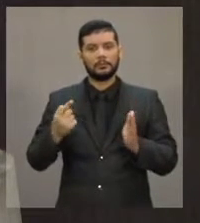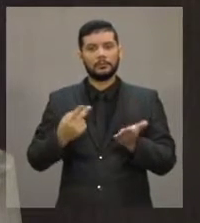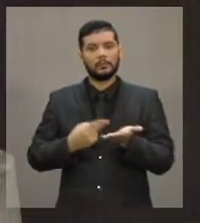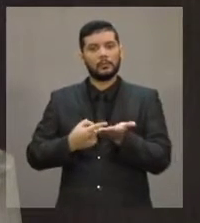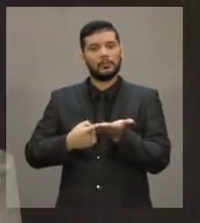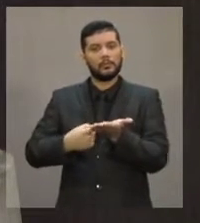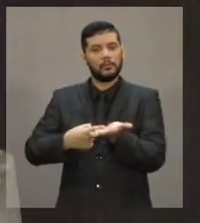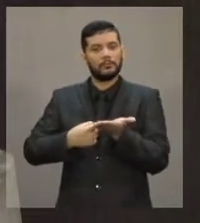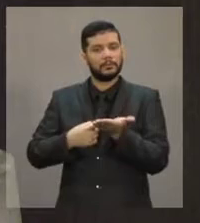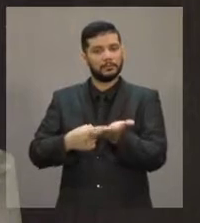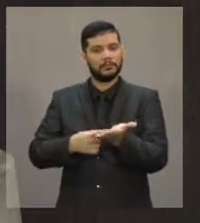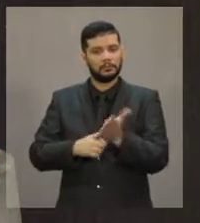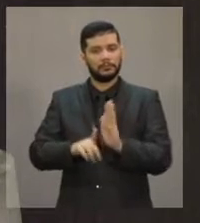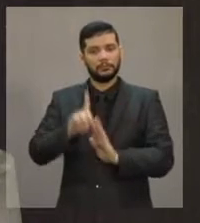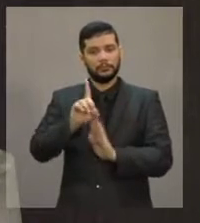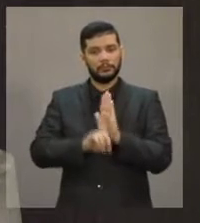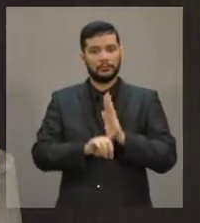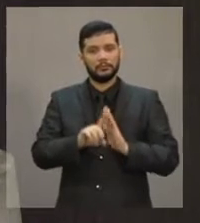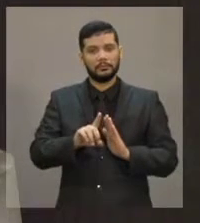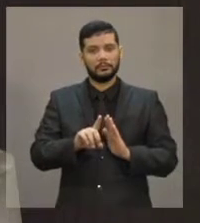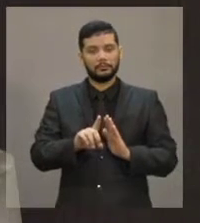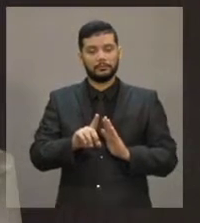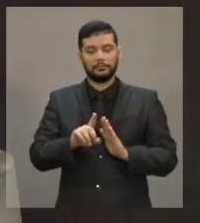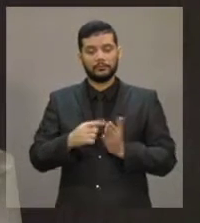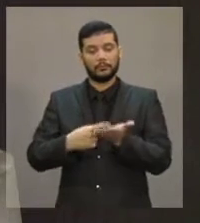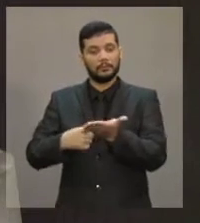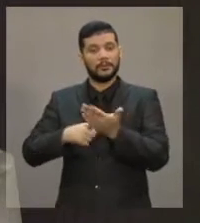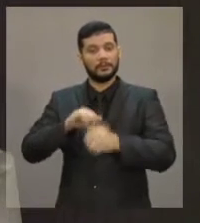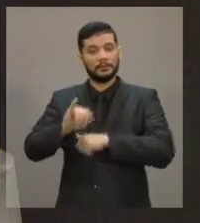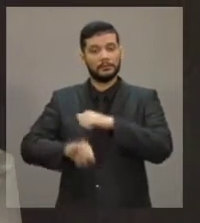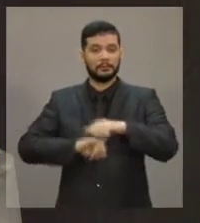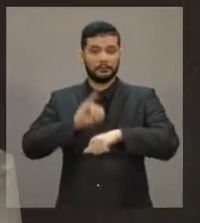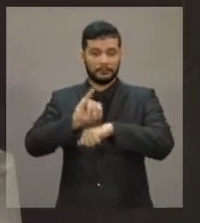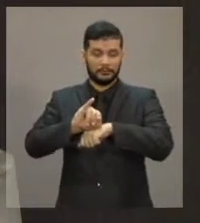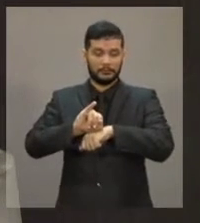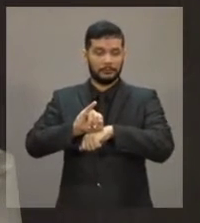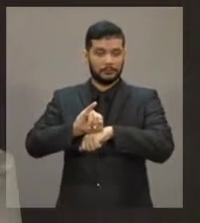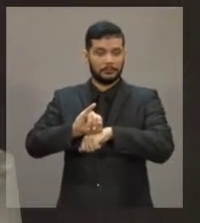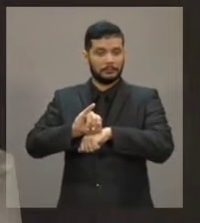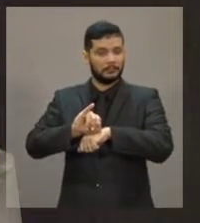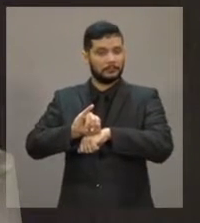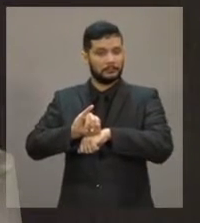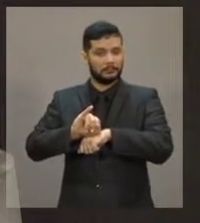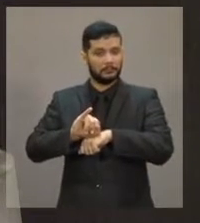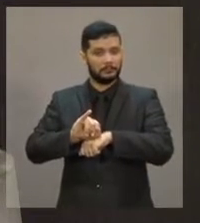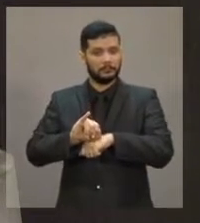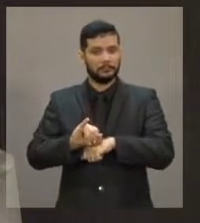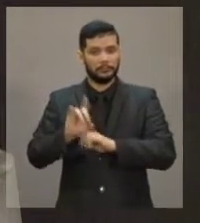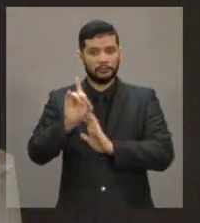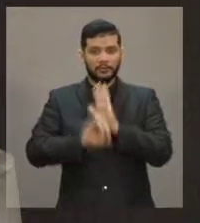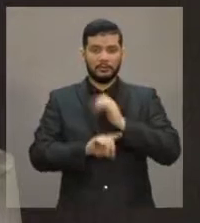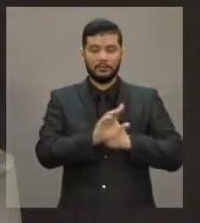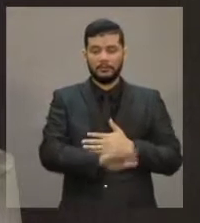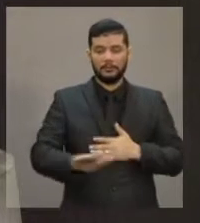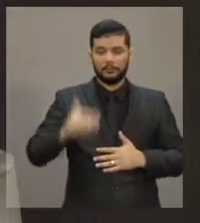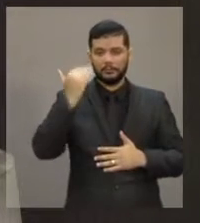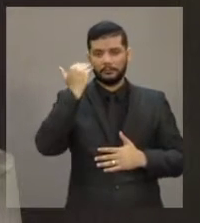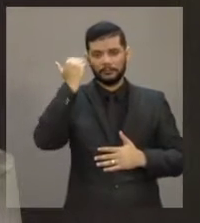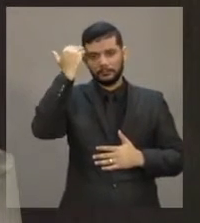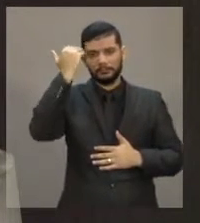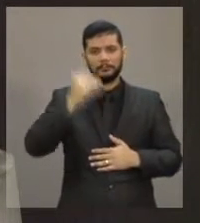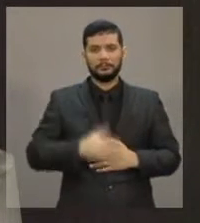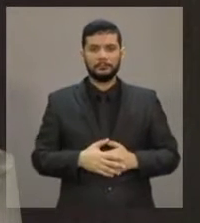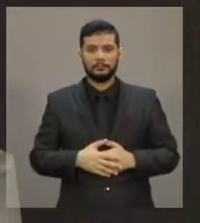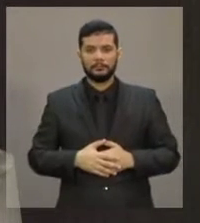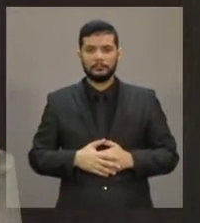Adolescente, da Convenção Internacional, que, dentre outras coisas, a maturidade, ela